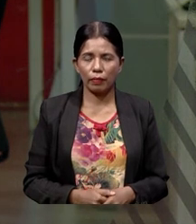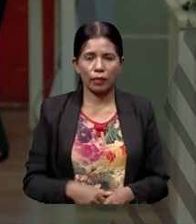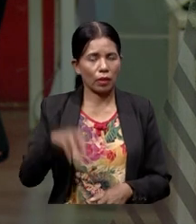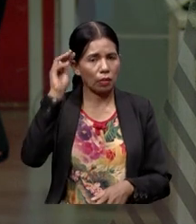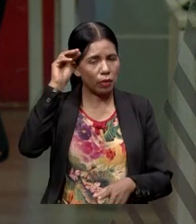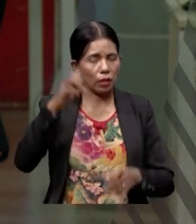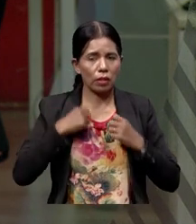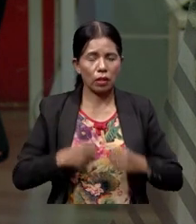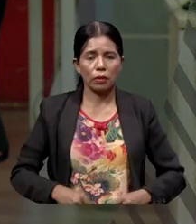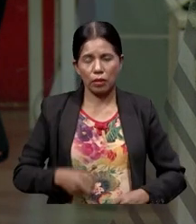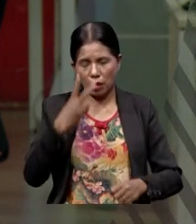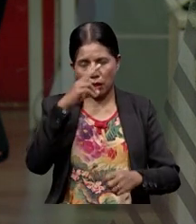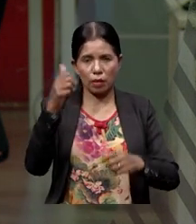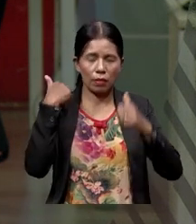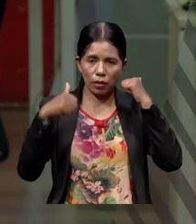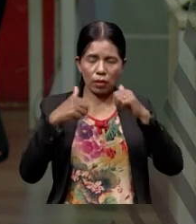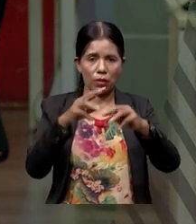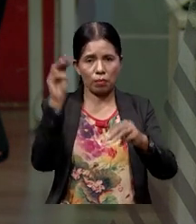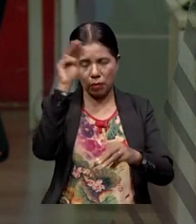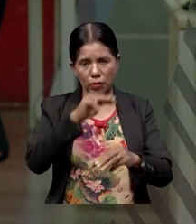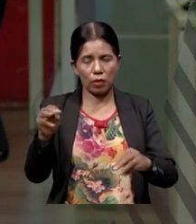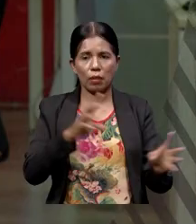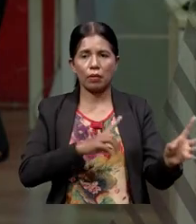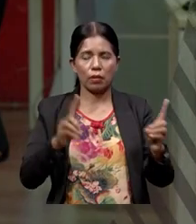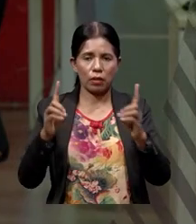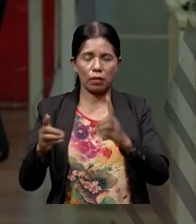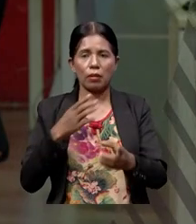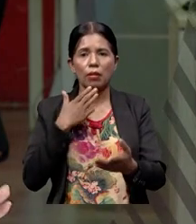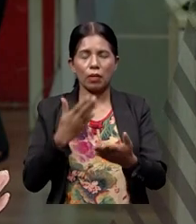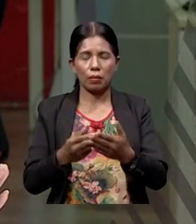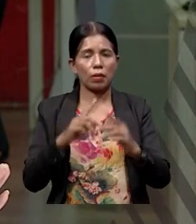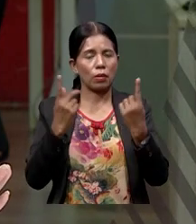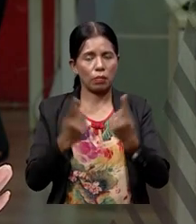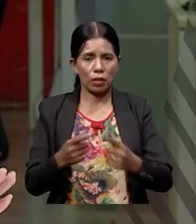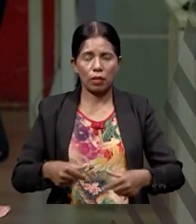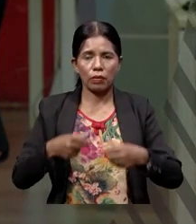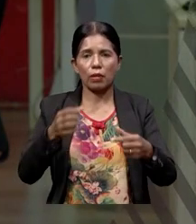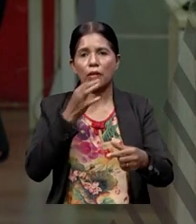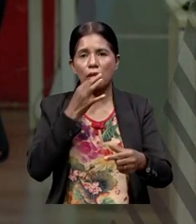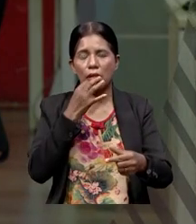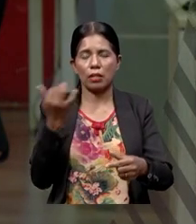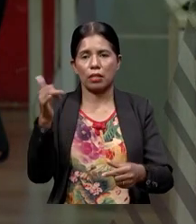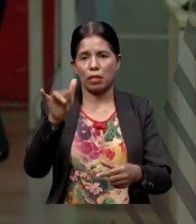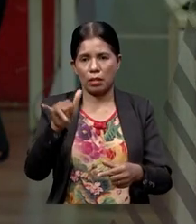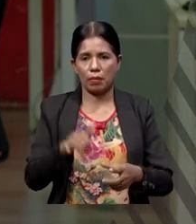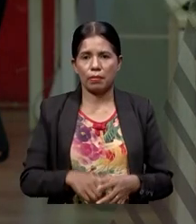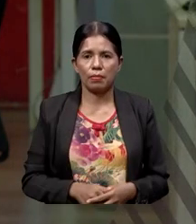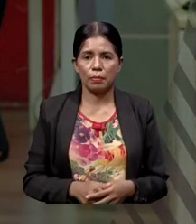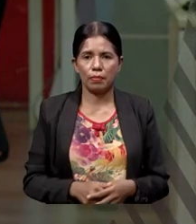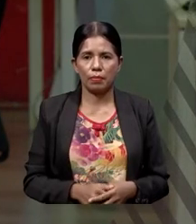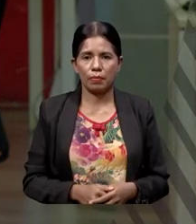Ministério Saúde hala avaliação ba atividade monitorização e implementação dieta ba companhia fornecedor Hahansira.